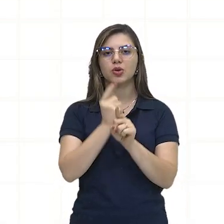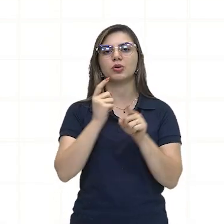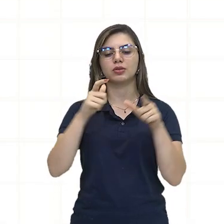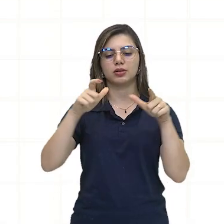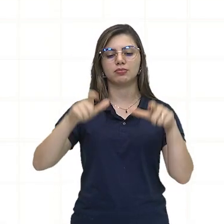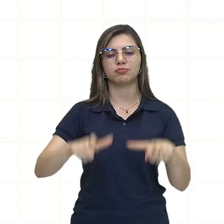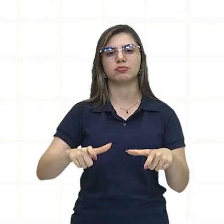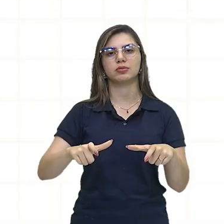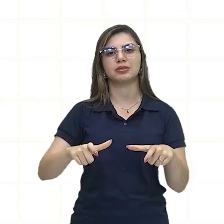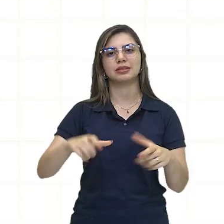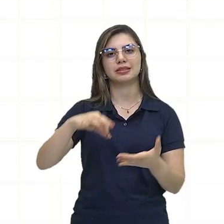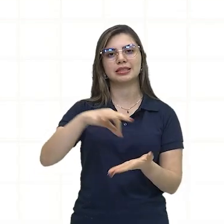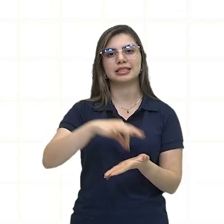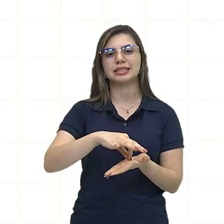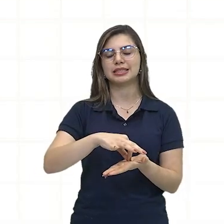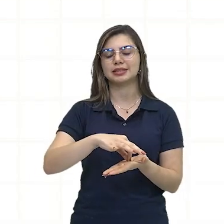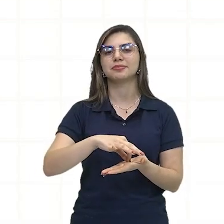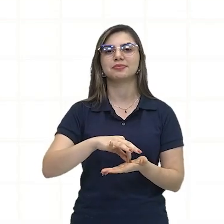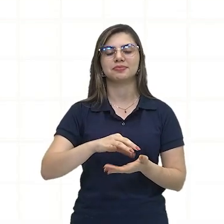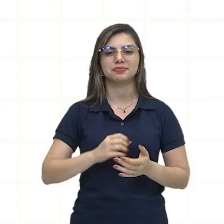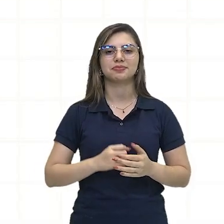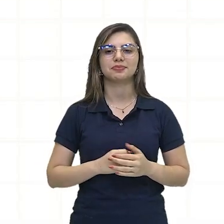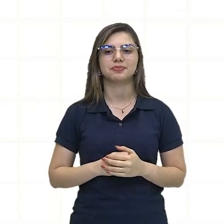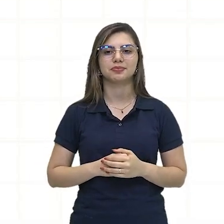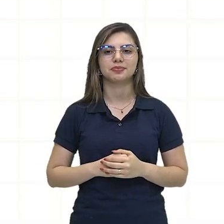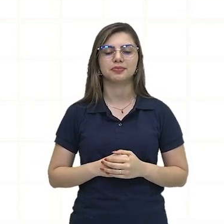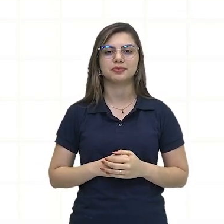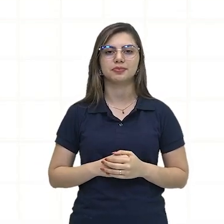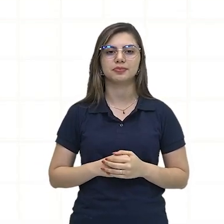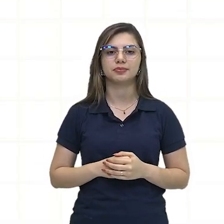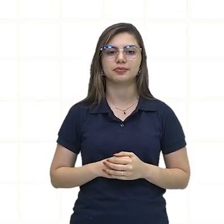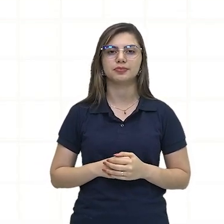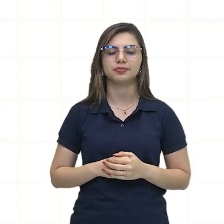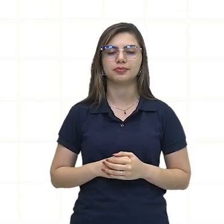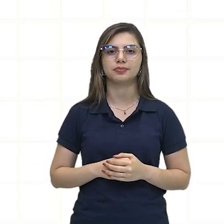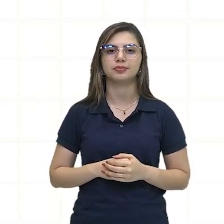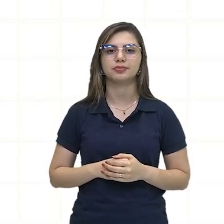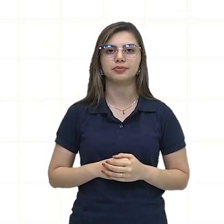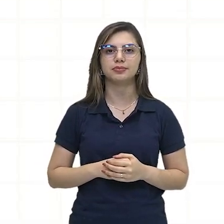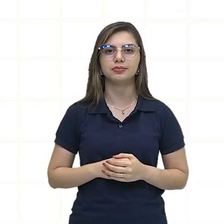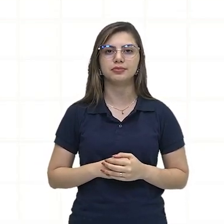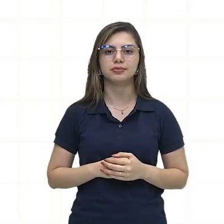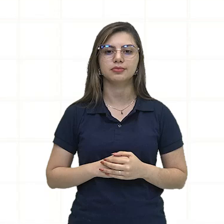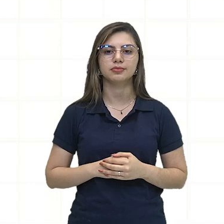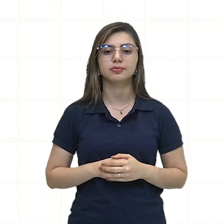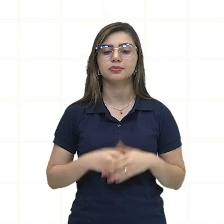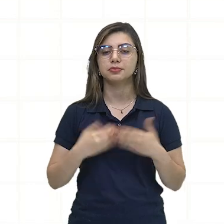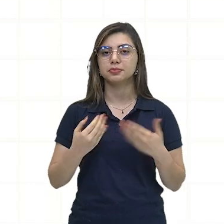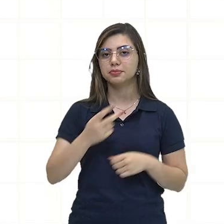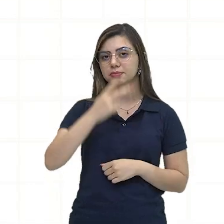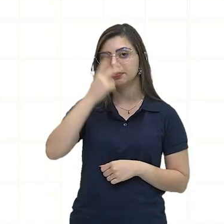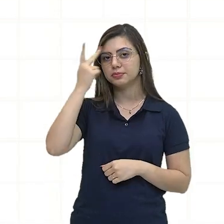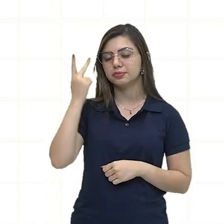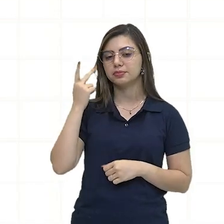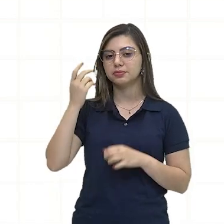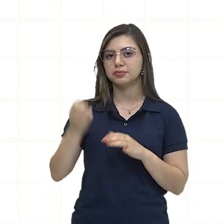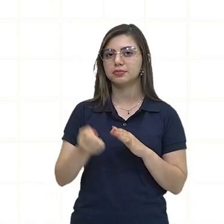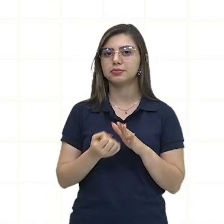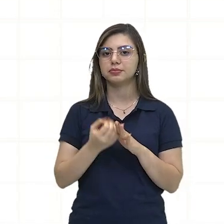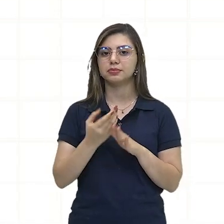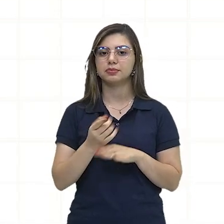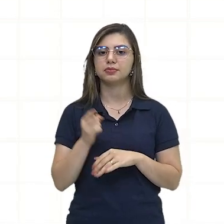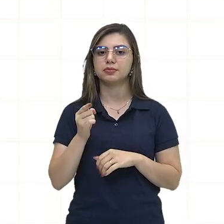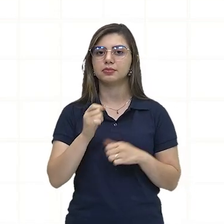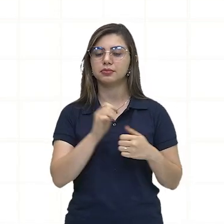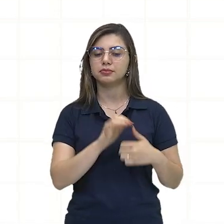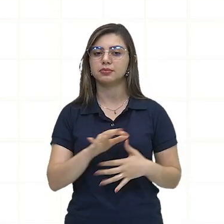a localização do município. Os responsáveis por produzir as cartas topográficas